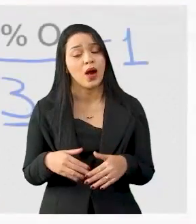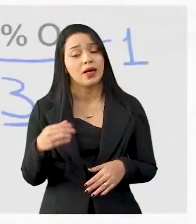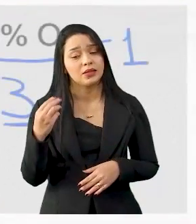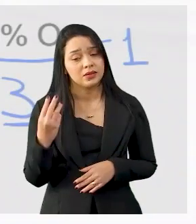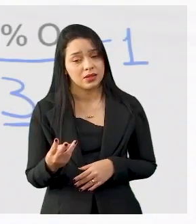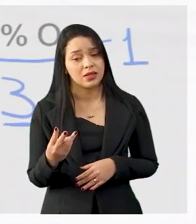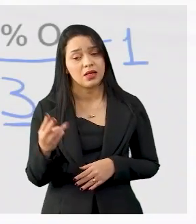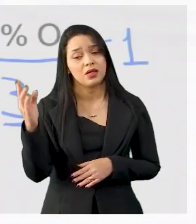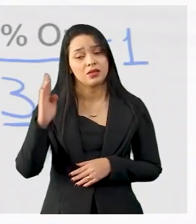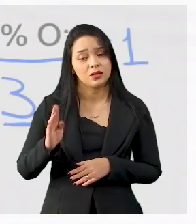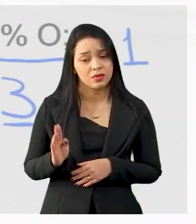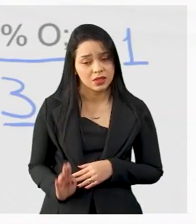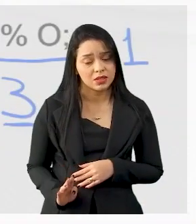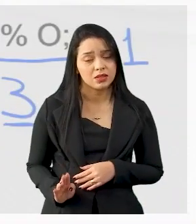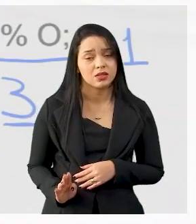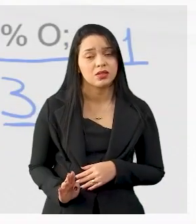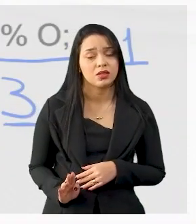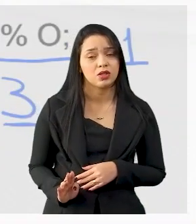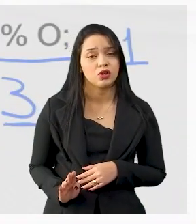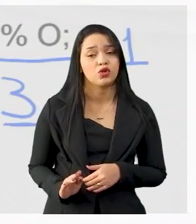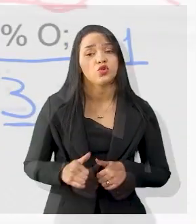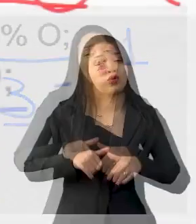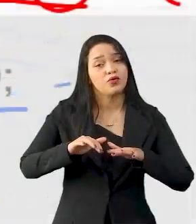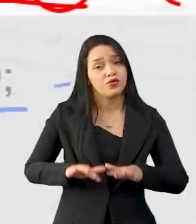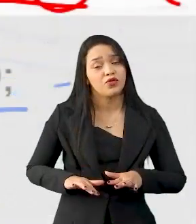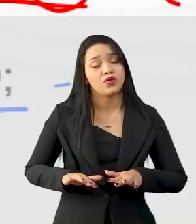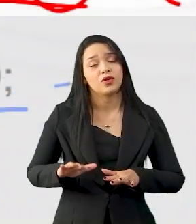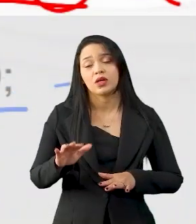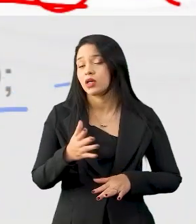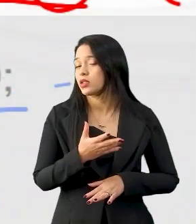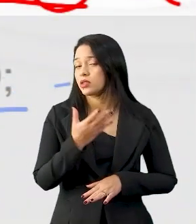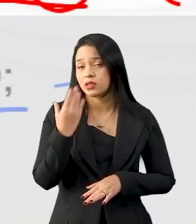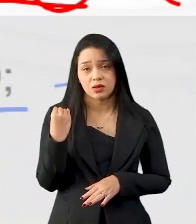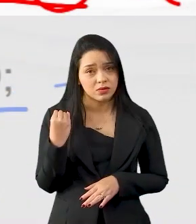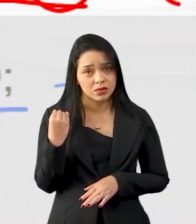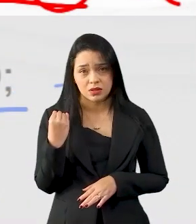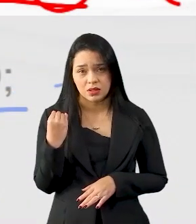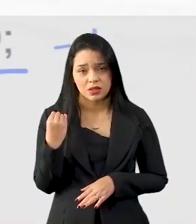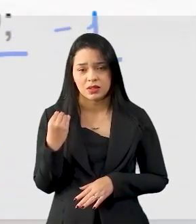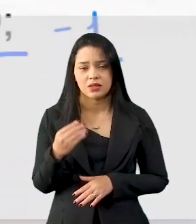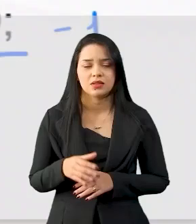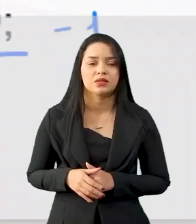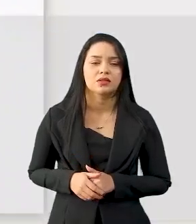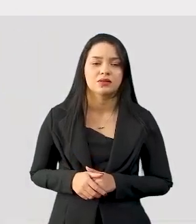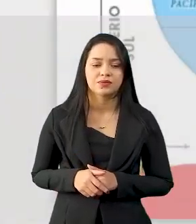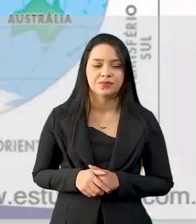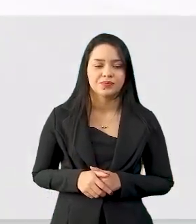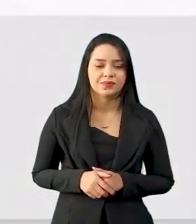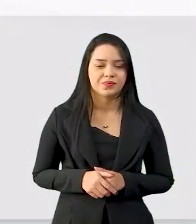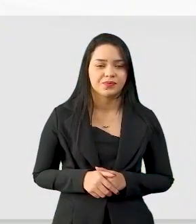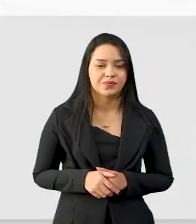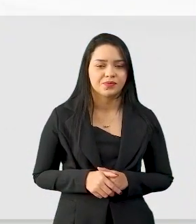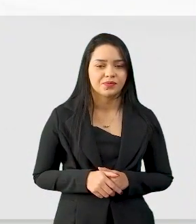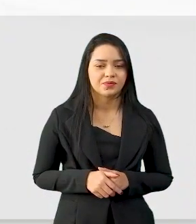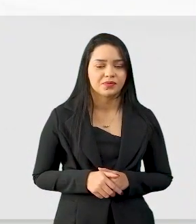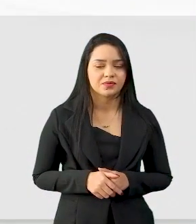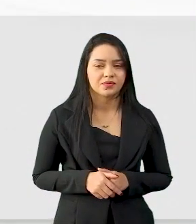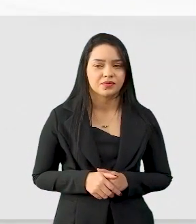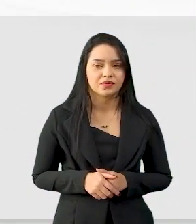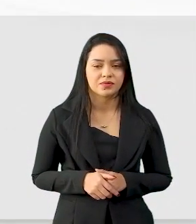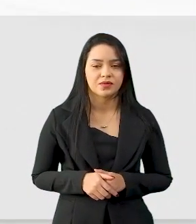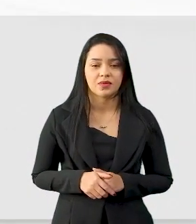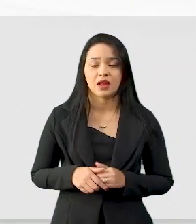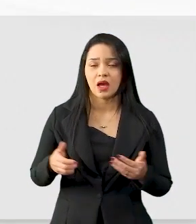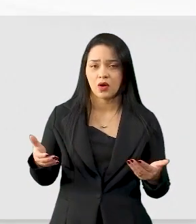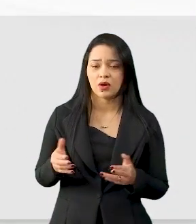hemisférios que o Brasil está situado, não esqueça, tá bom? Evoluindo, tá?